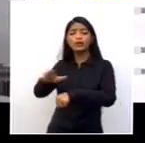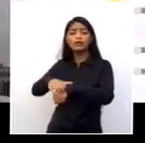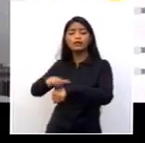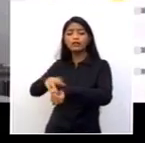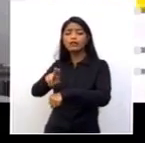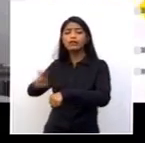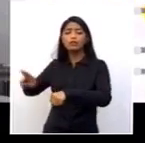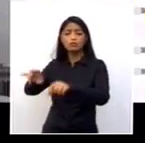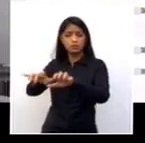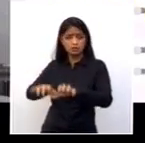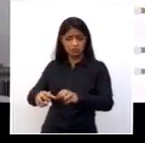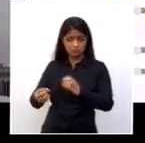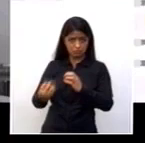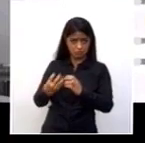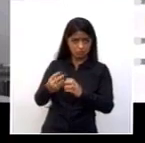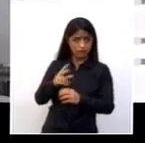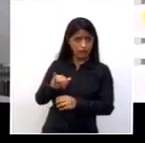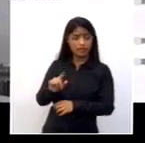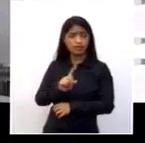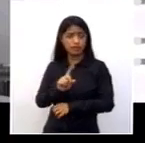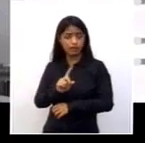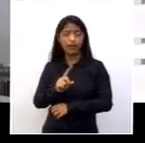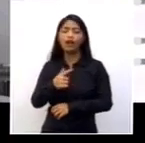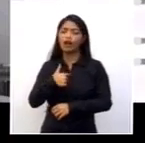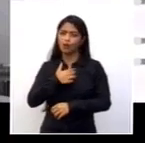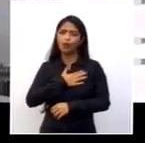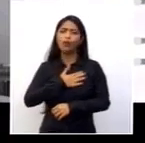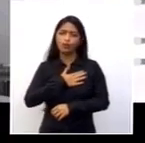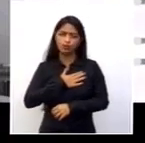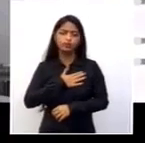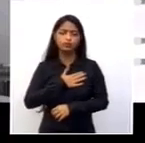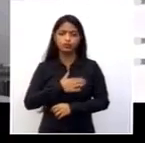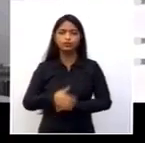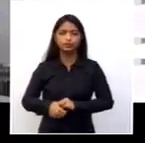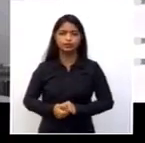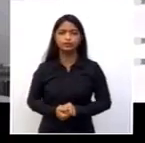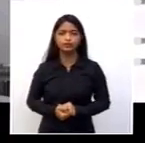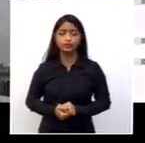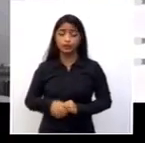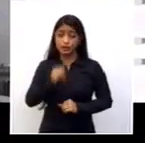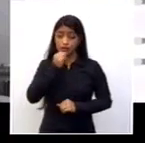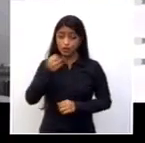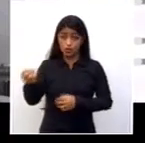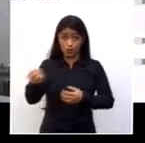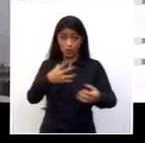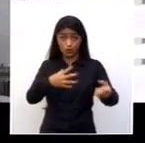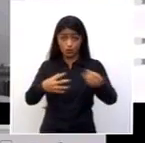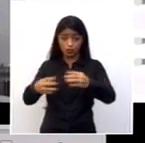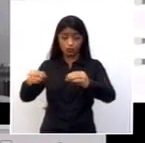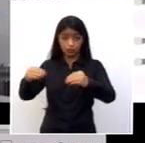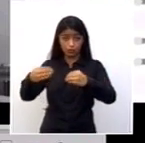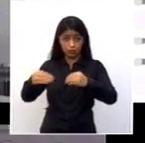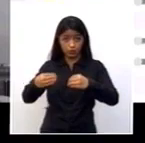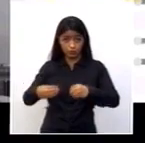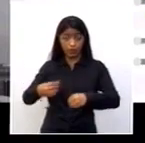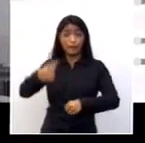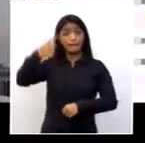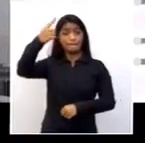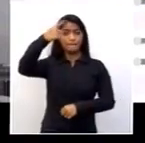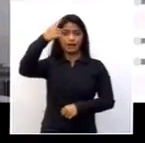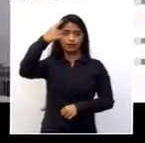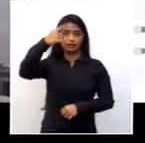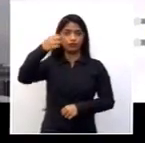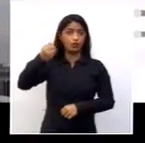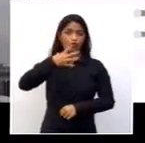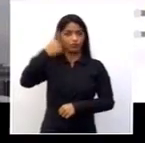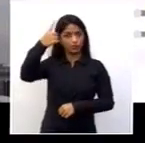é a orientação da nova postagem, né? Eu gosto de colocar que as novas postagens aparecem primeiro, do jeito que a gente